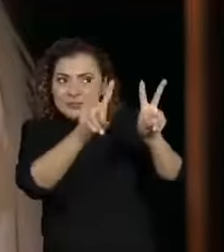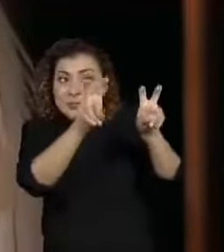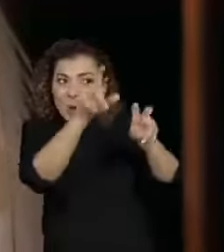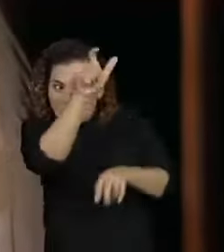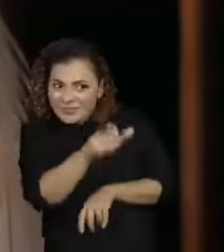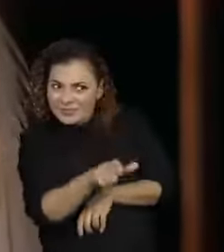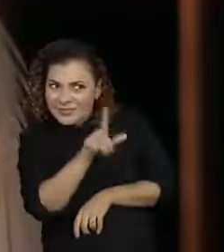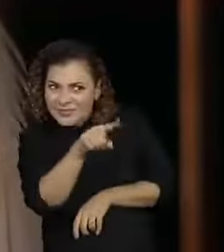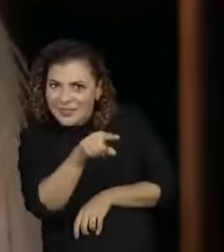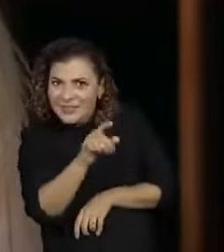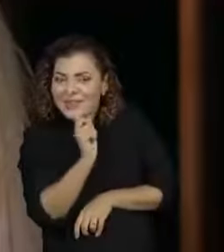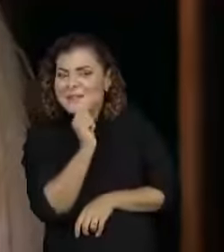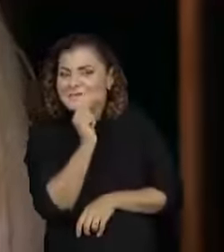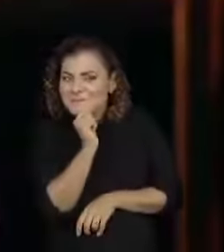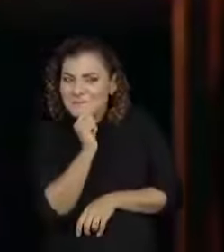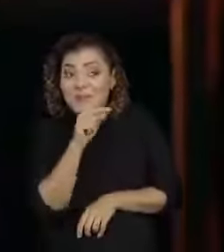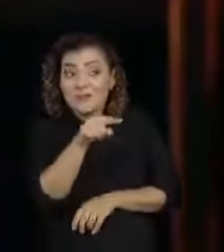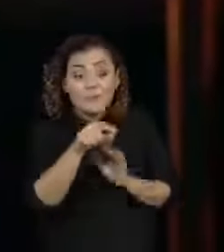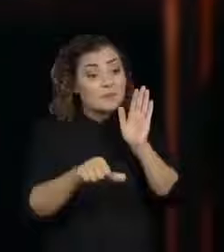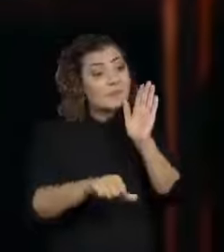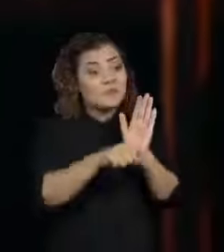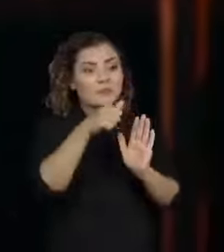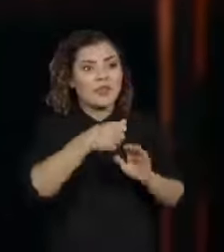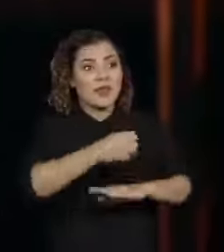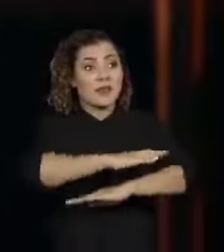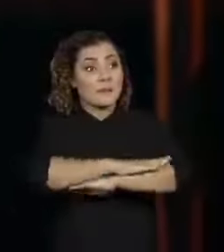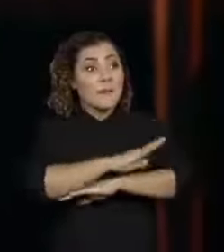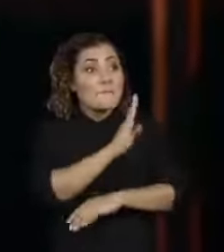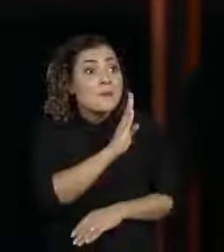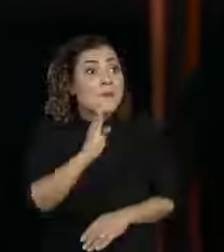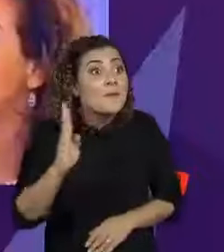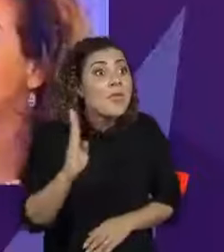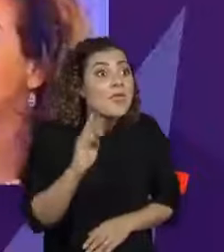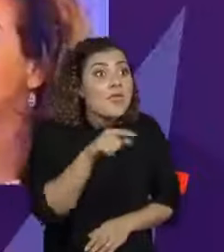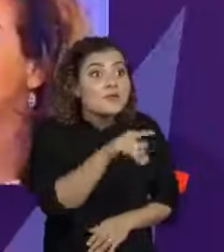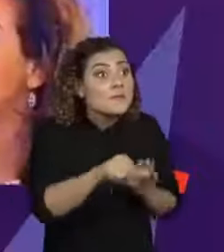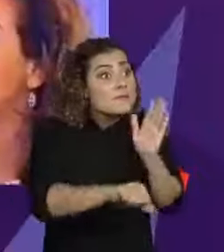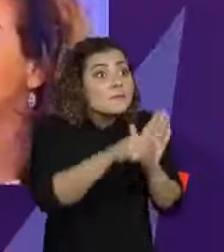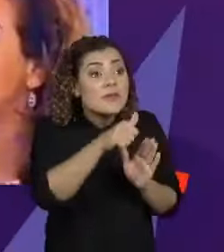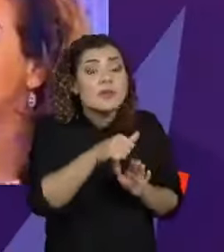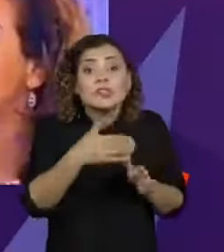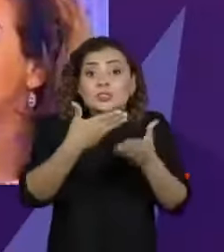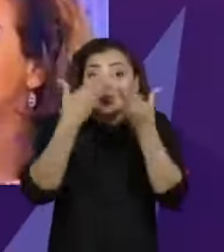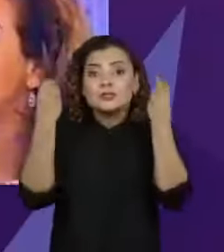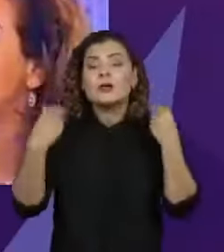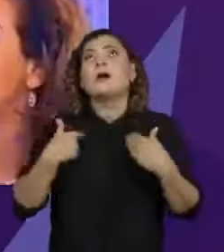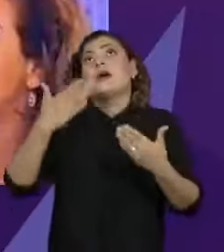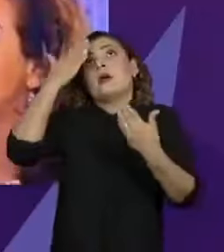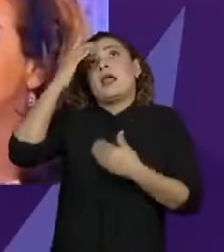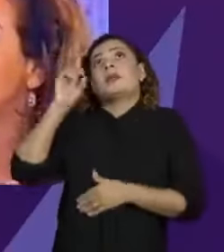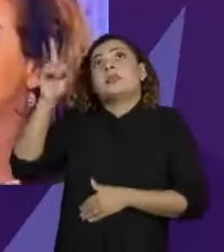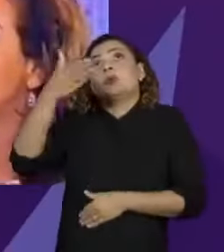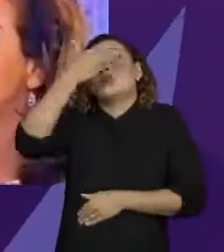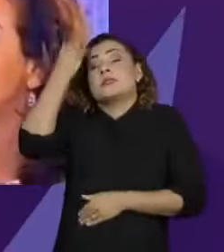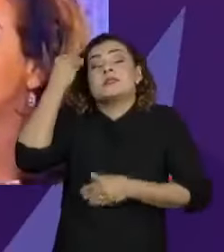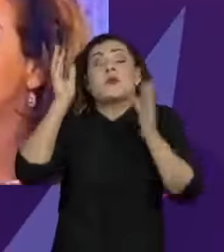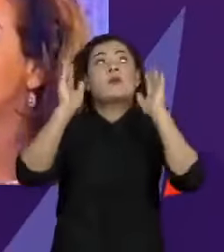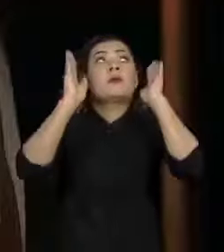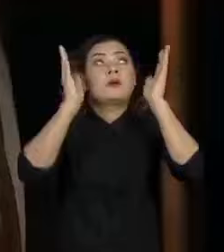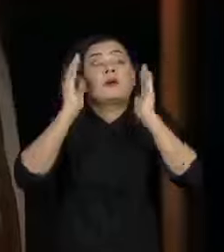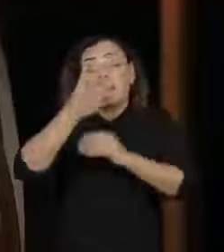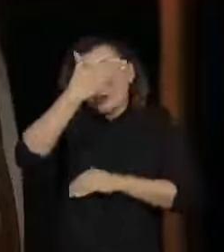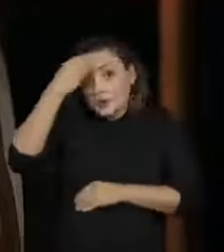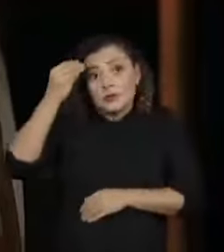você você foi a primeira apresentadora do BBB as pessoas já Se Esqueceram aqui pra lembrar